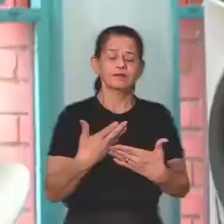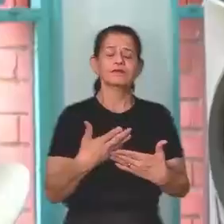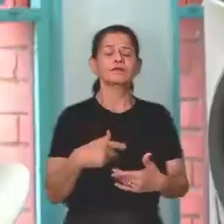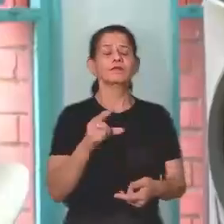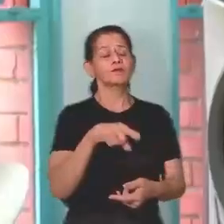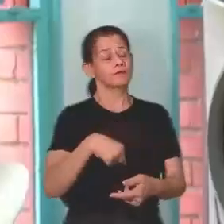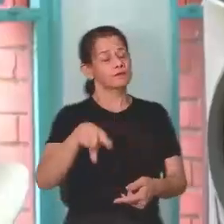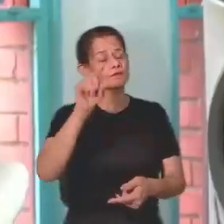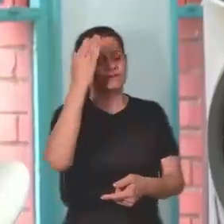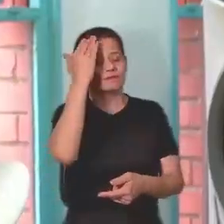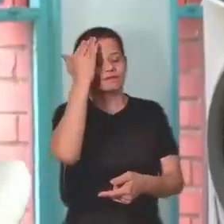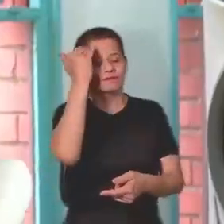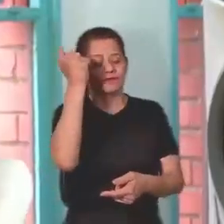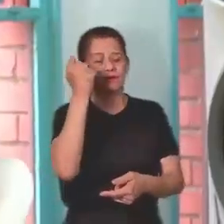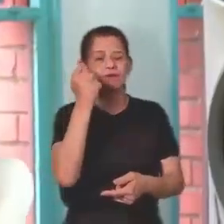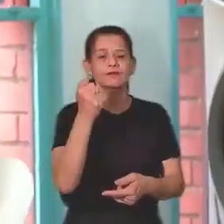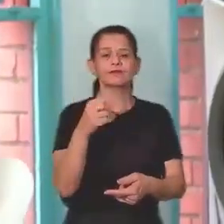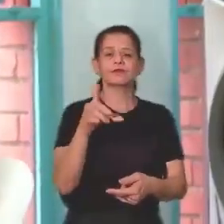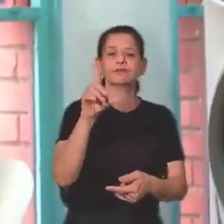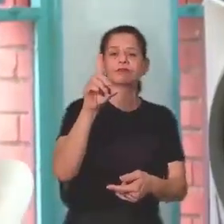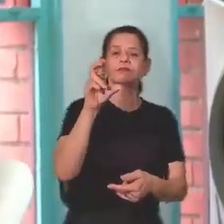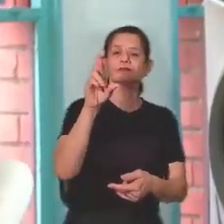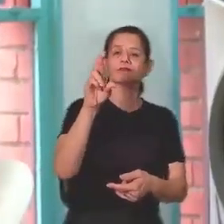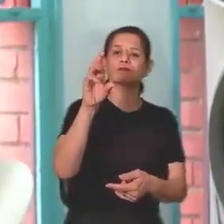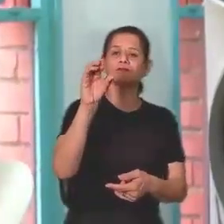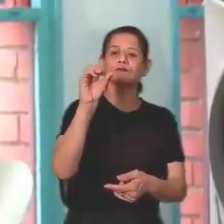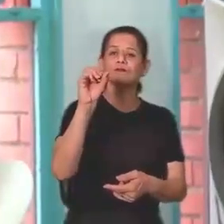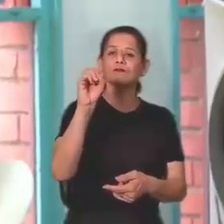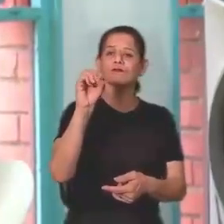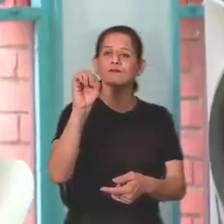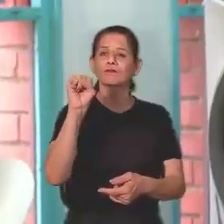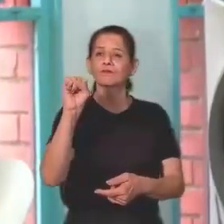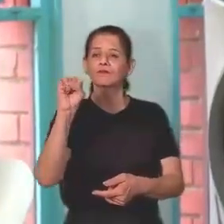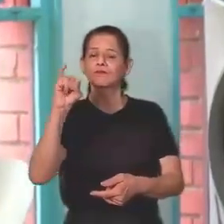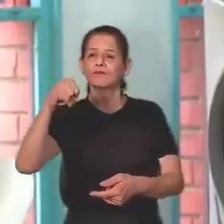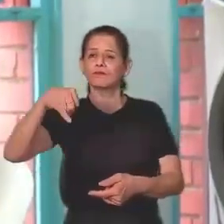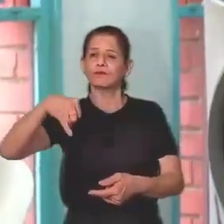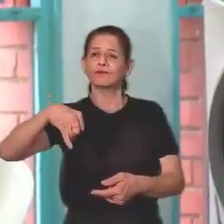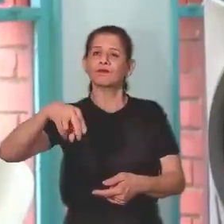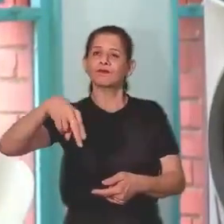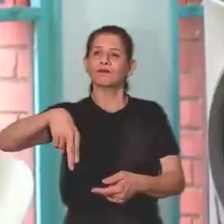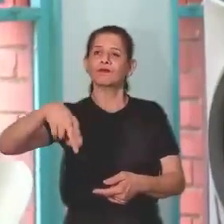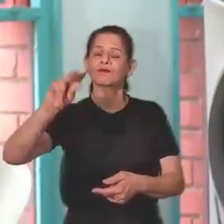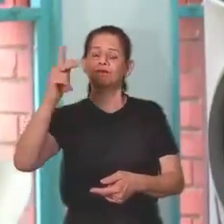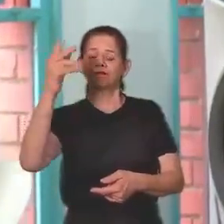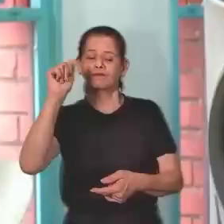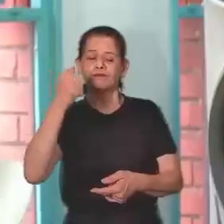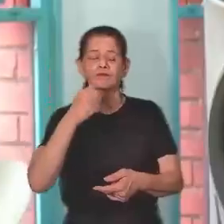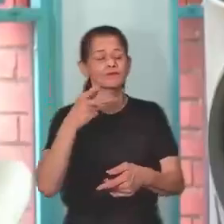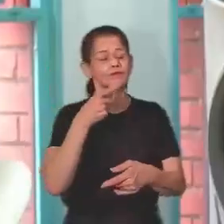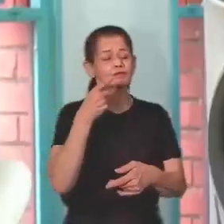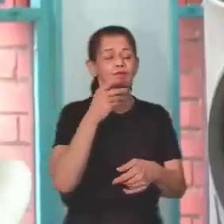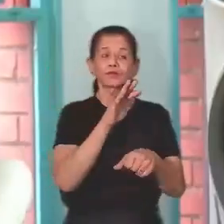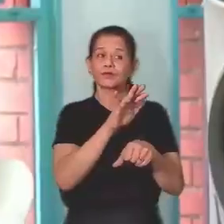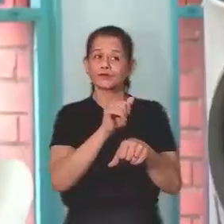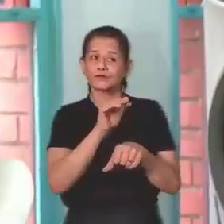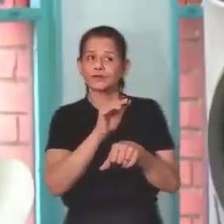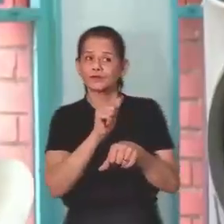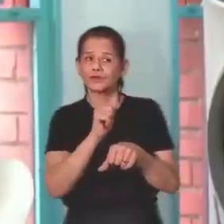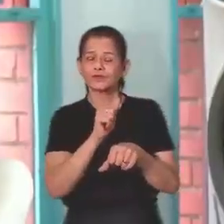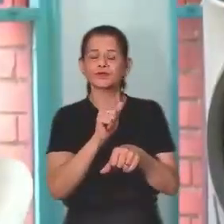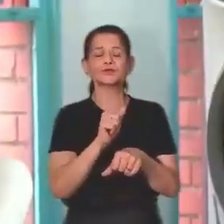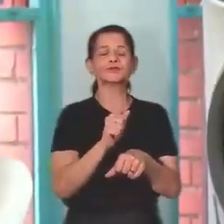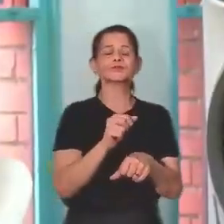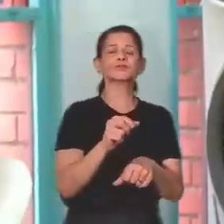sei, dona Rosinha, porque das publicações que você fez nas redes sociais, vou chamar de você, né, porque a gente é amiga e não